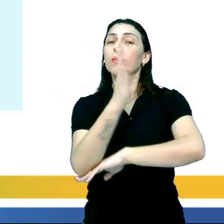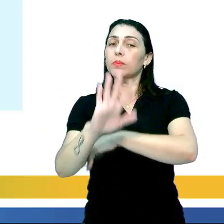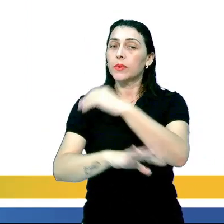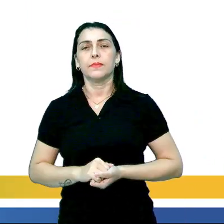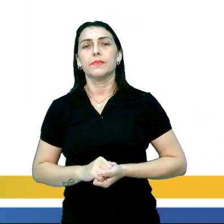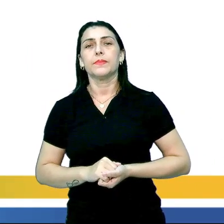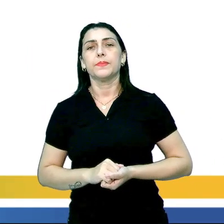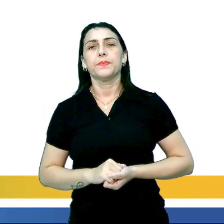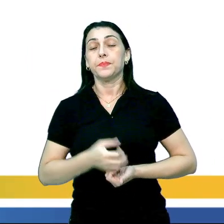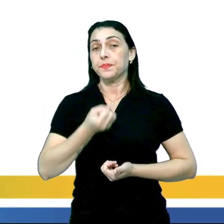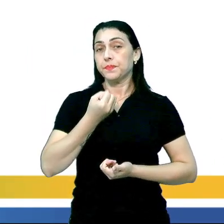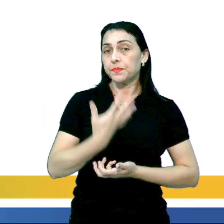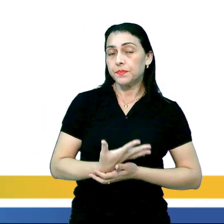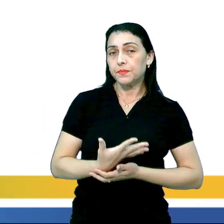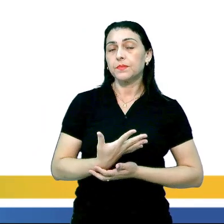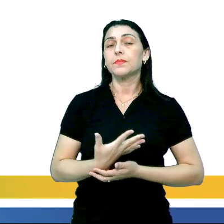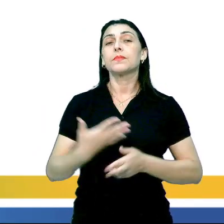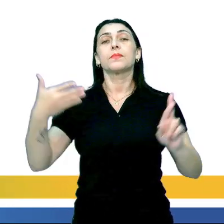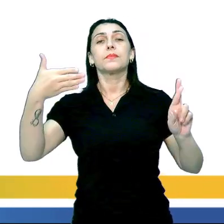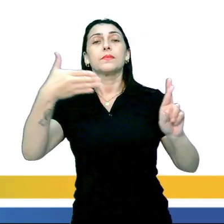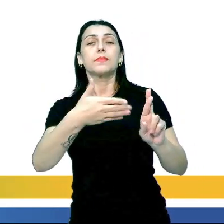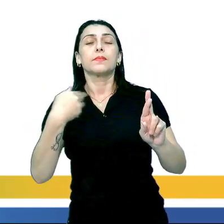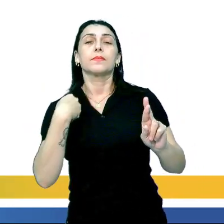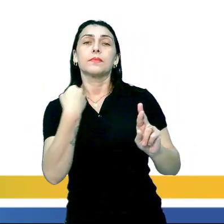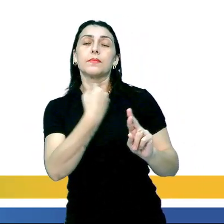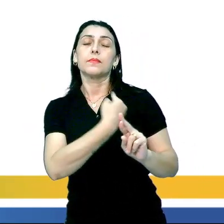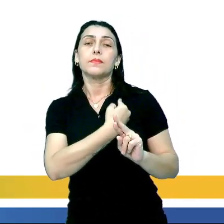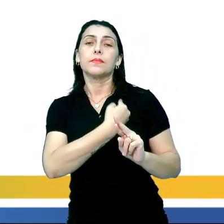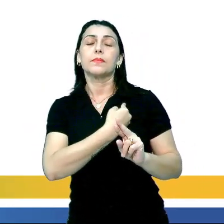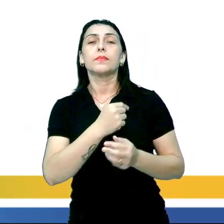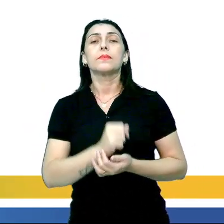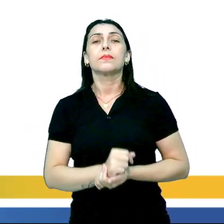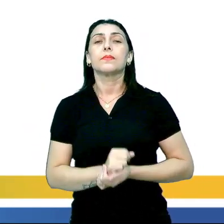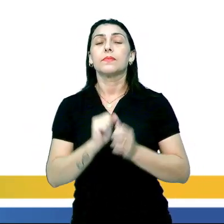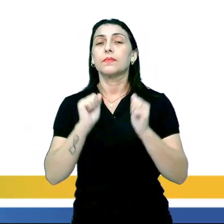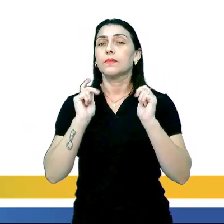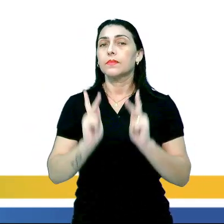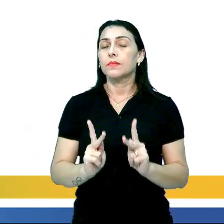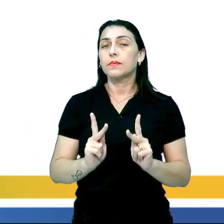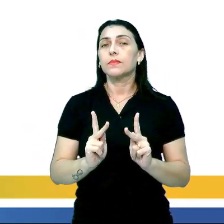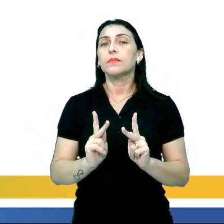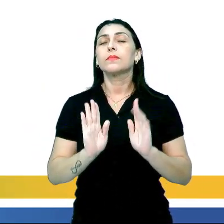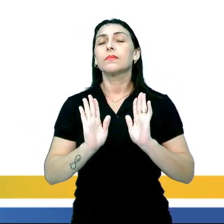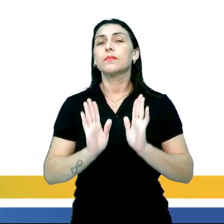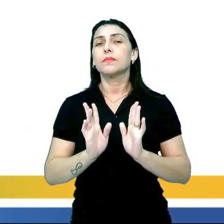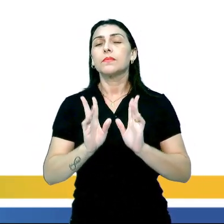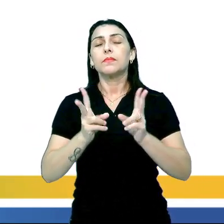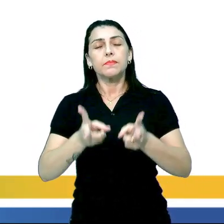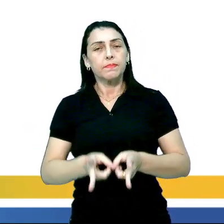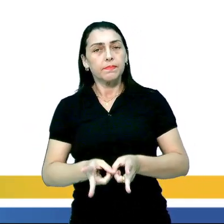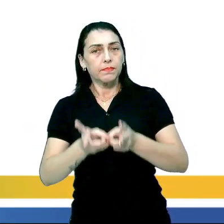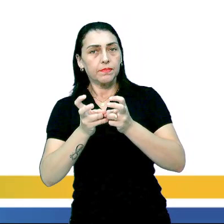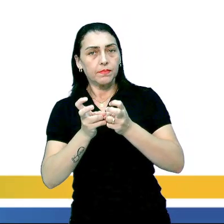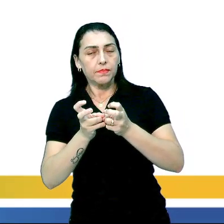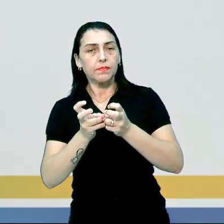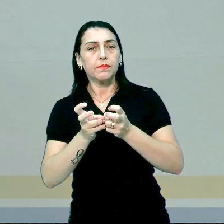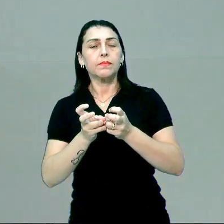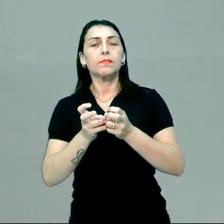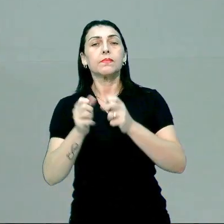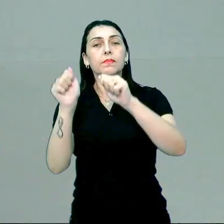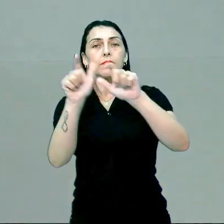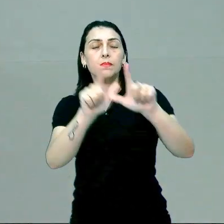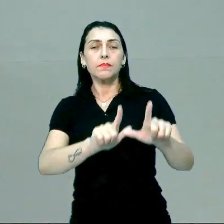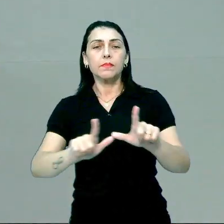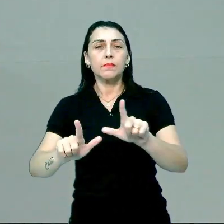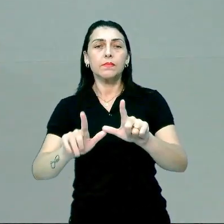ambiental. Bom, essas são as nossas referências, ok? Como vocês podem estar observando aí no